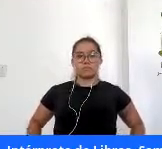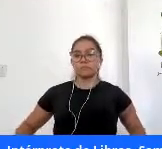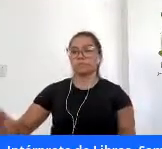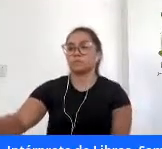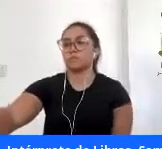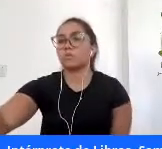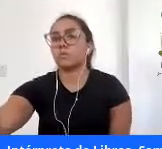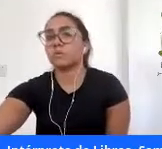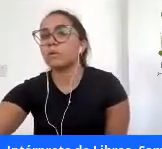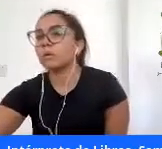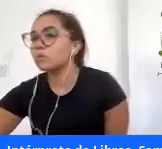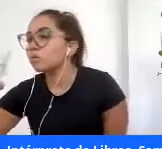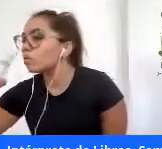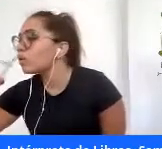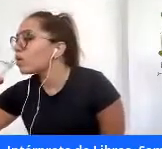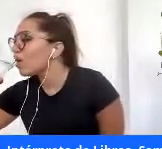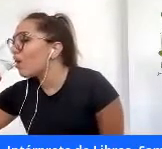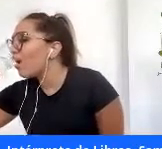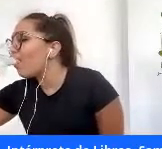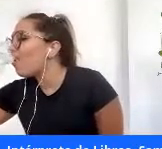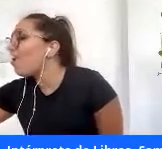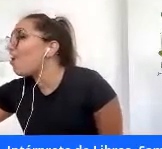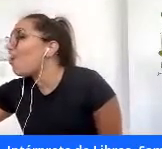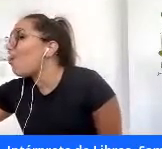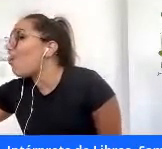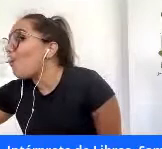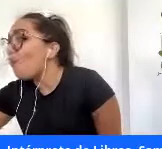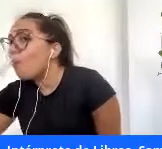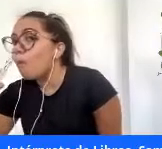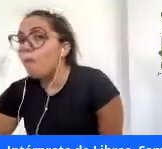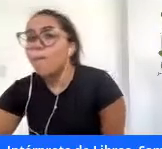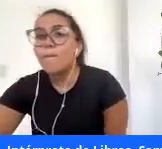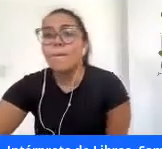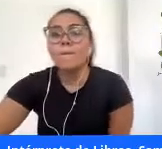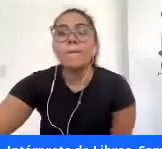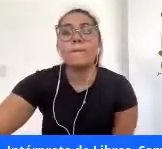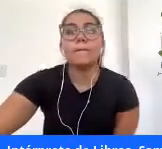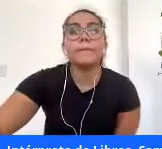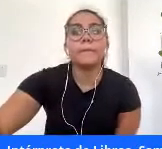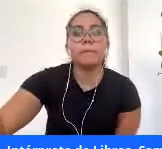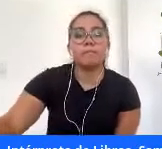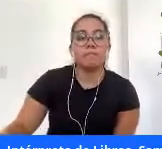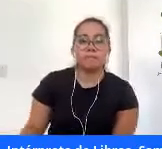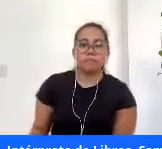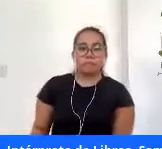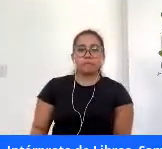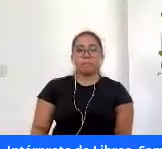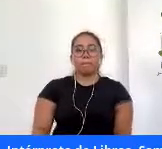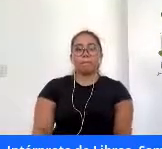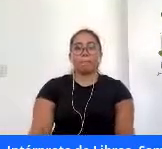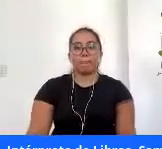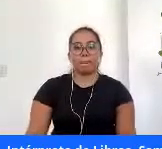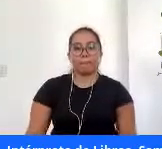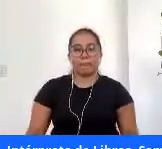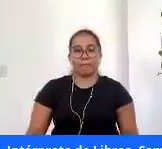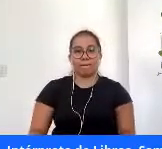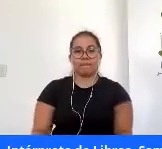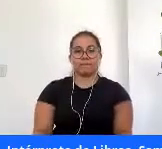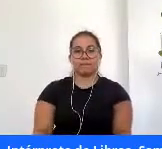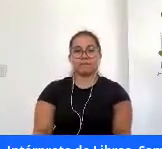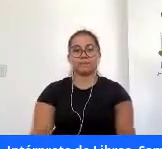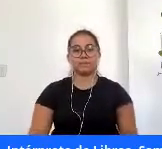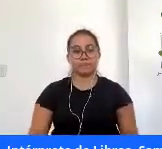Minha apresentação travou aqui agora. Tá, voltou. Aqui.